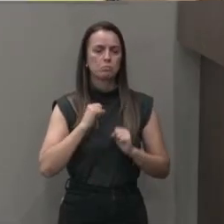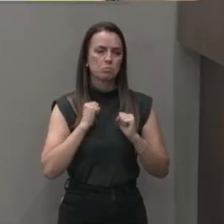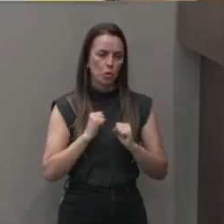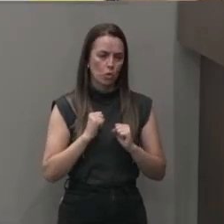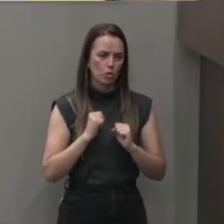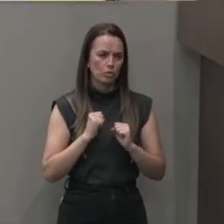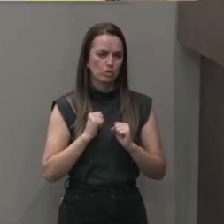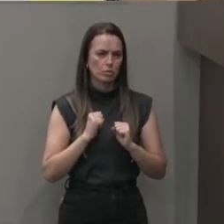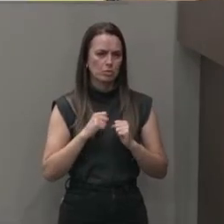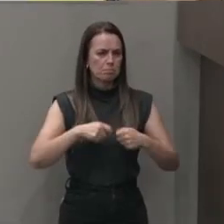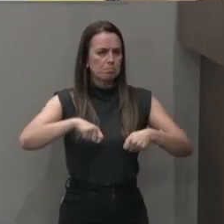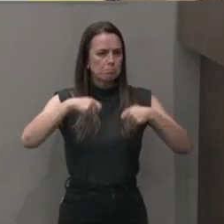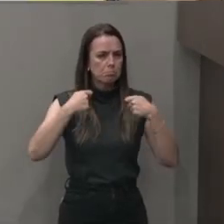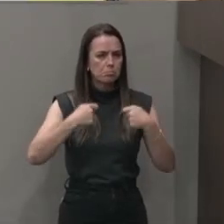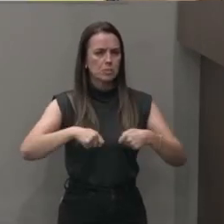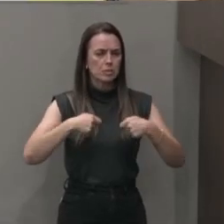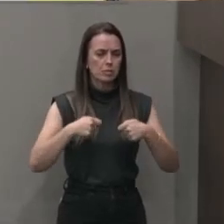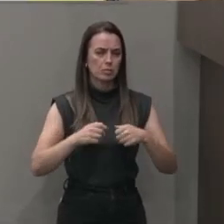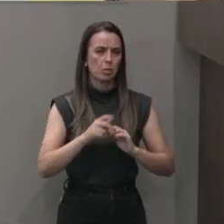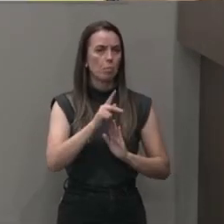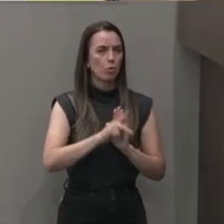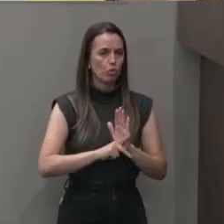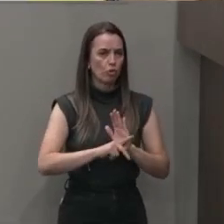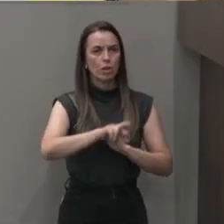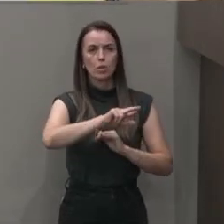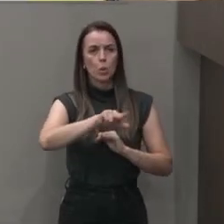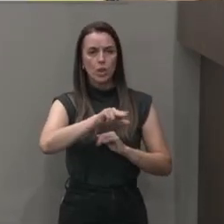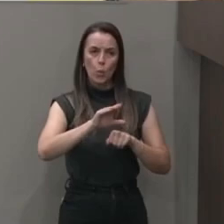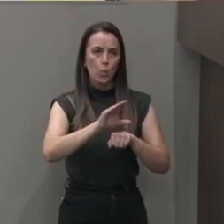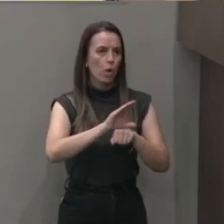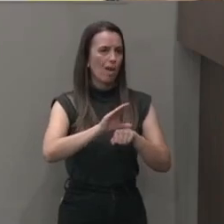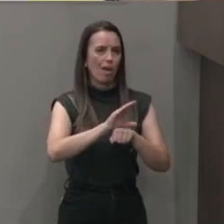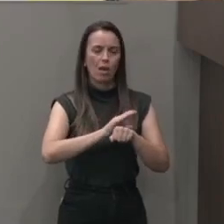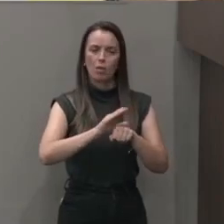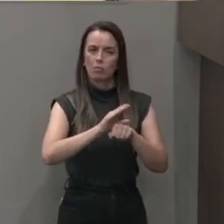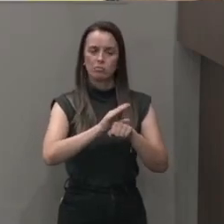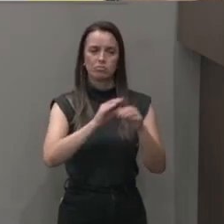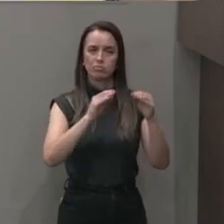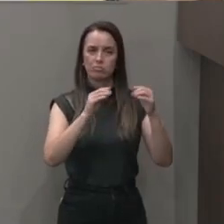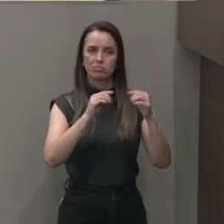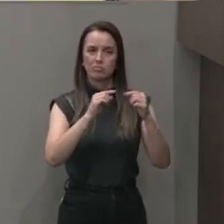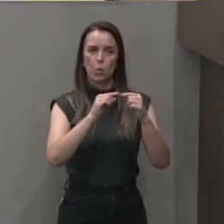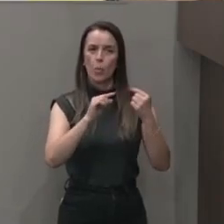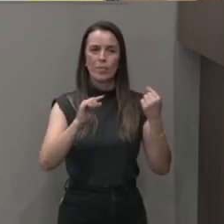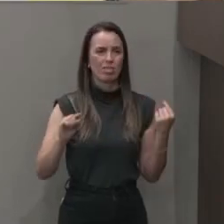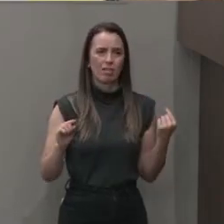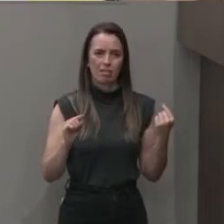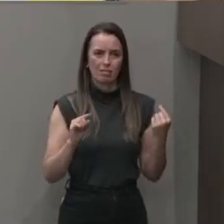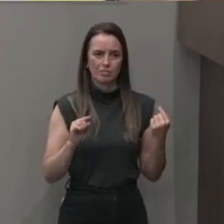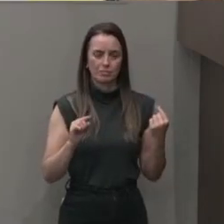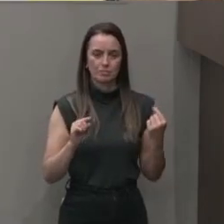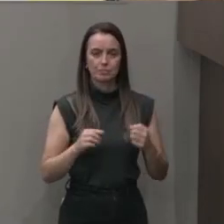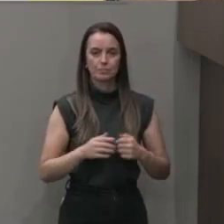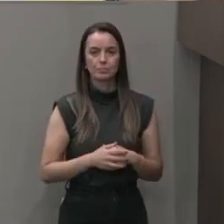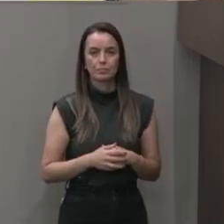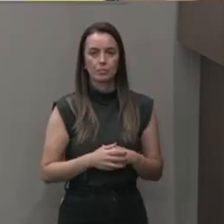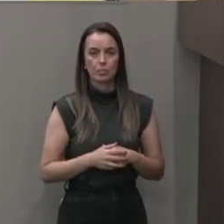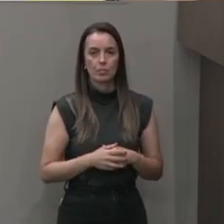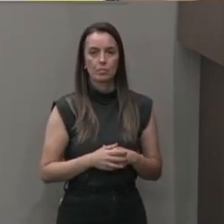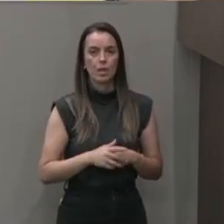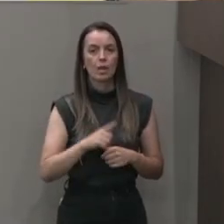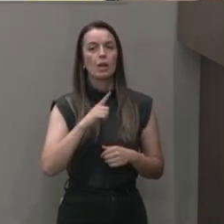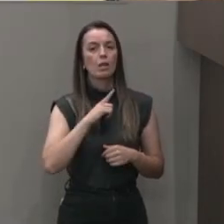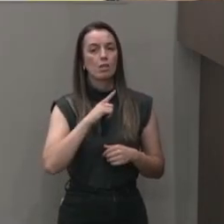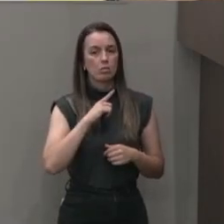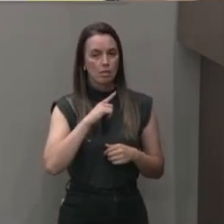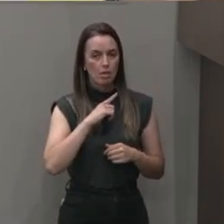não é inconstitucional. Nós fizemos a emenda teve parecer pela tramitação favorável pela Procuradoria desta